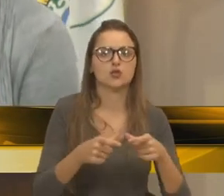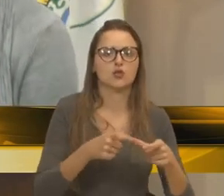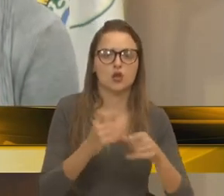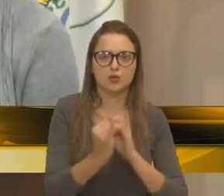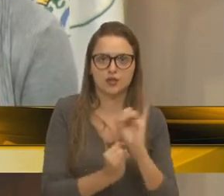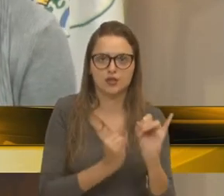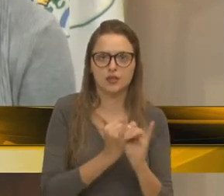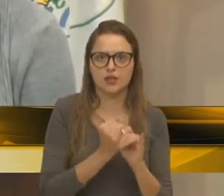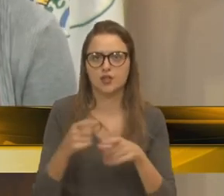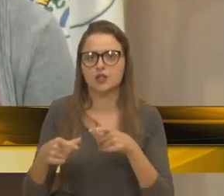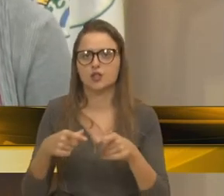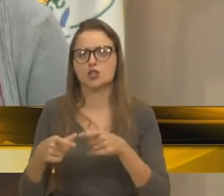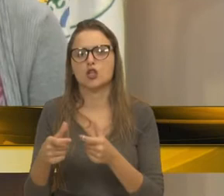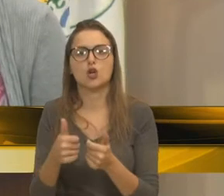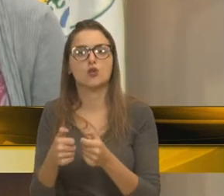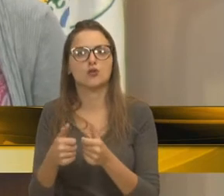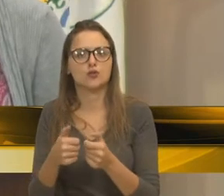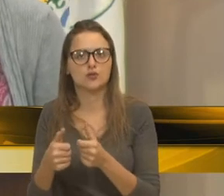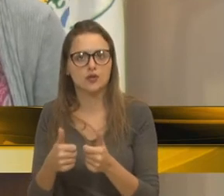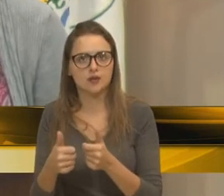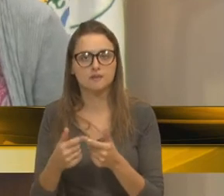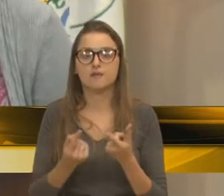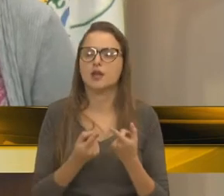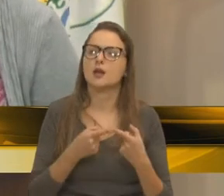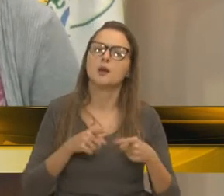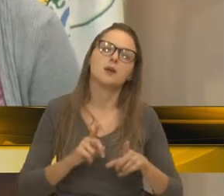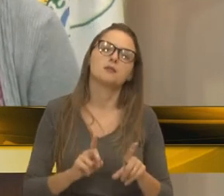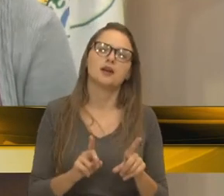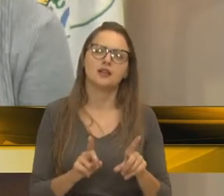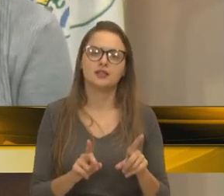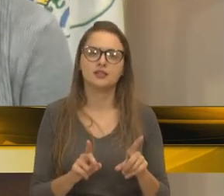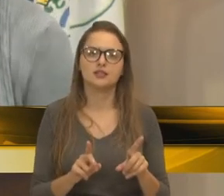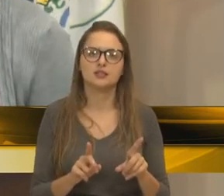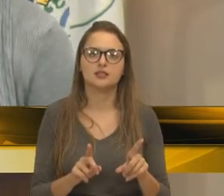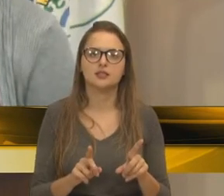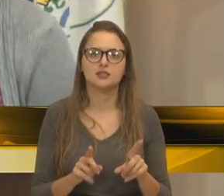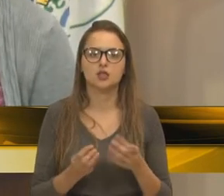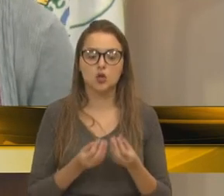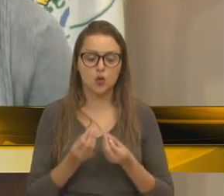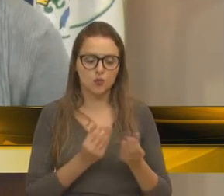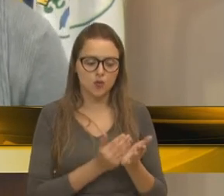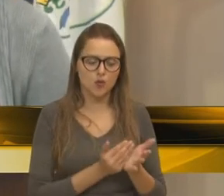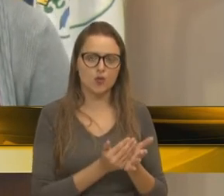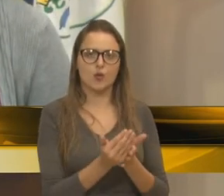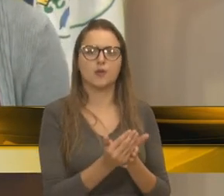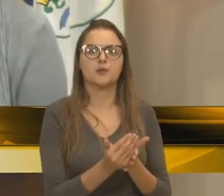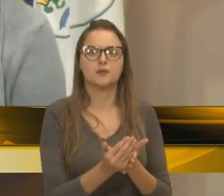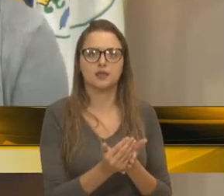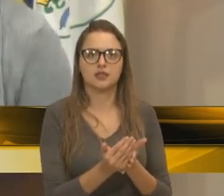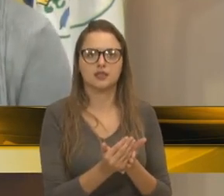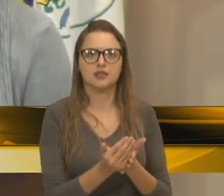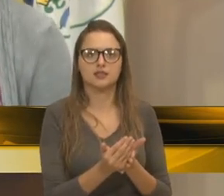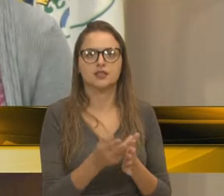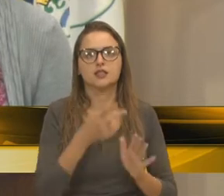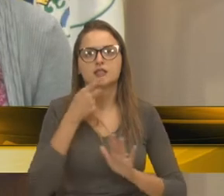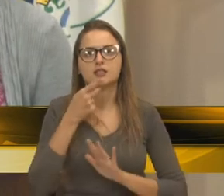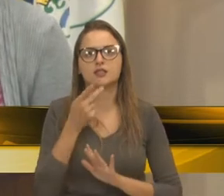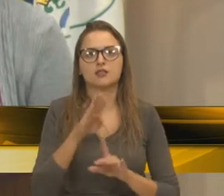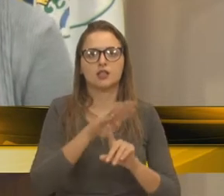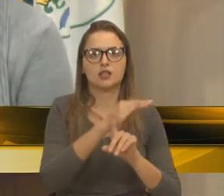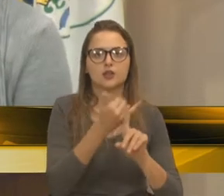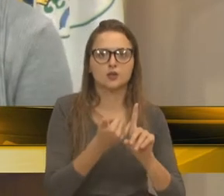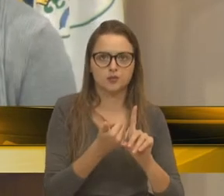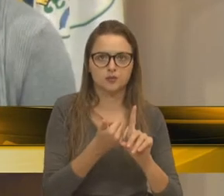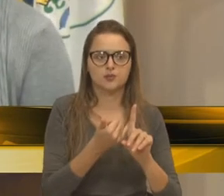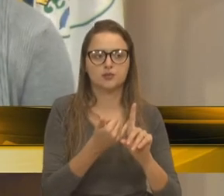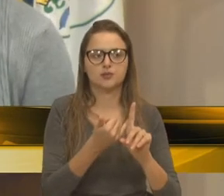os jogos de videogame, mas a motivação mesmo, aí se fala muito da questão do bullying,